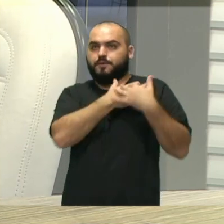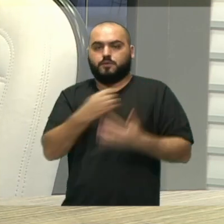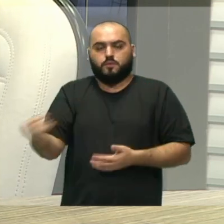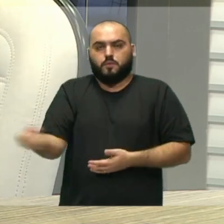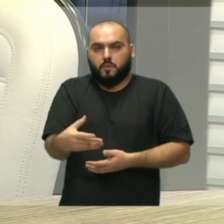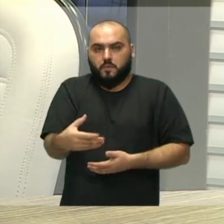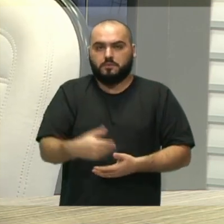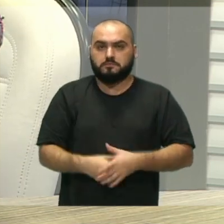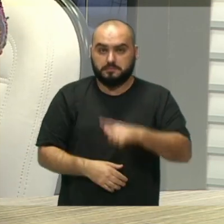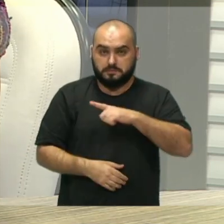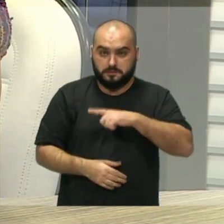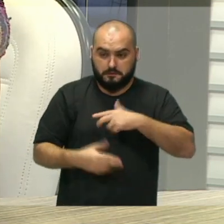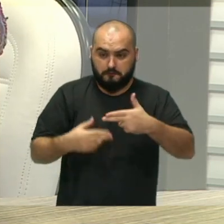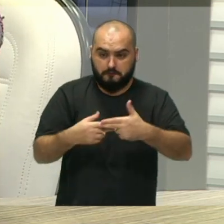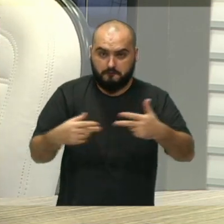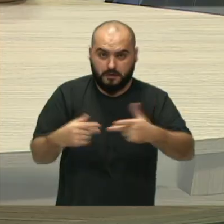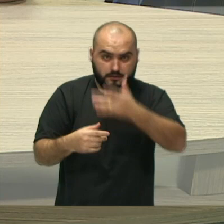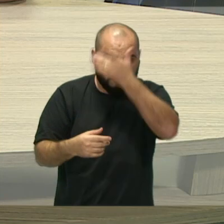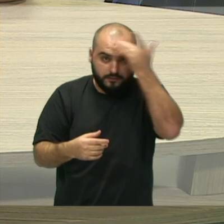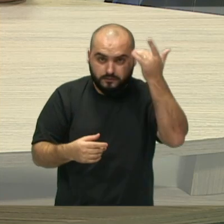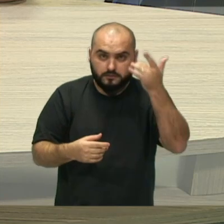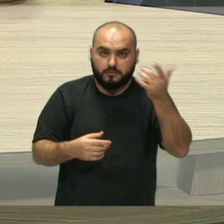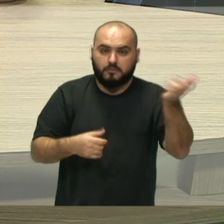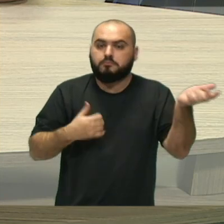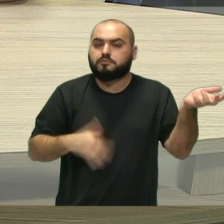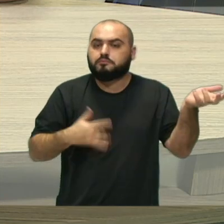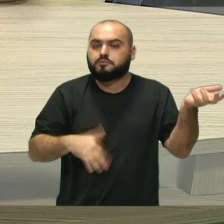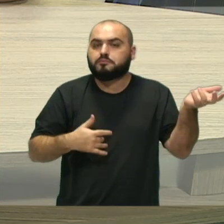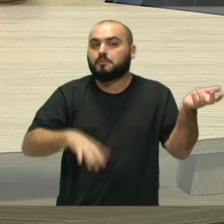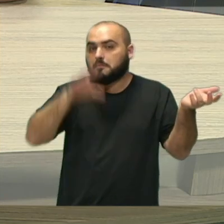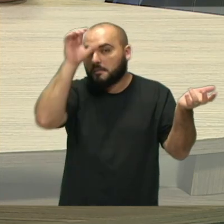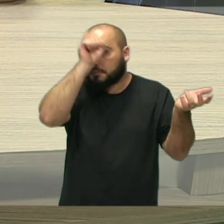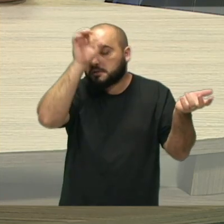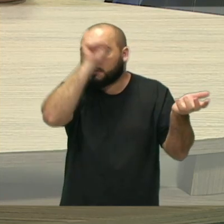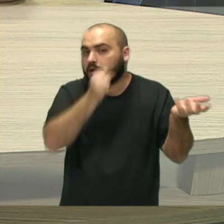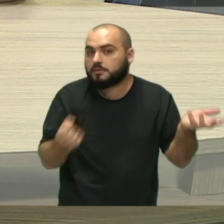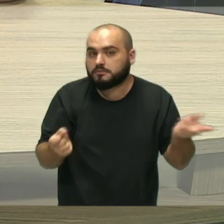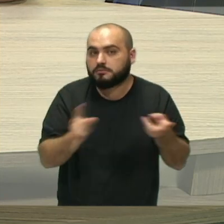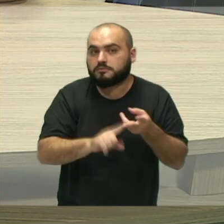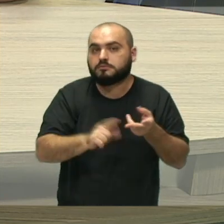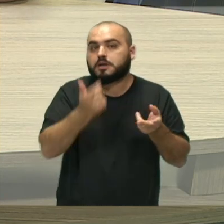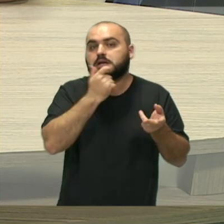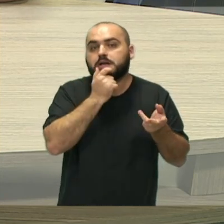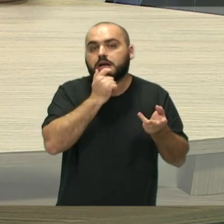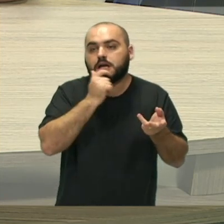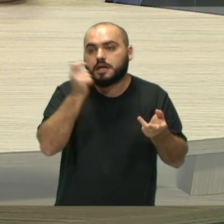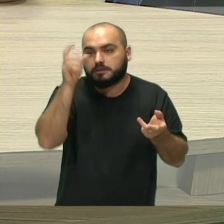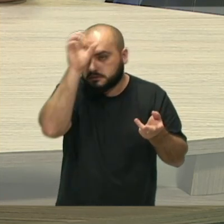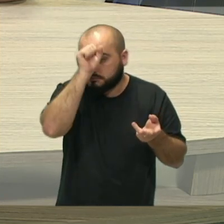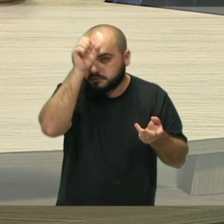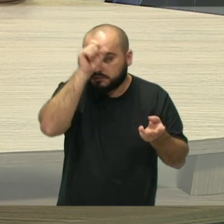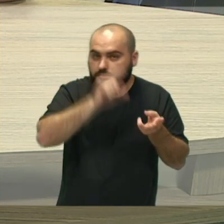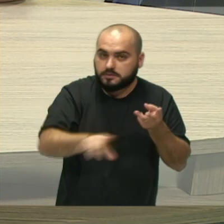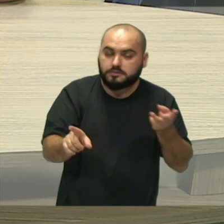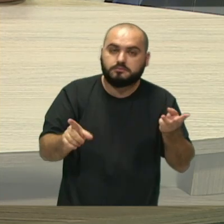muitas pessoas aprendendo a tocar um instrumento musical, algumas pessoas aprendendo inglês, outras pessoas